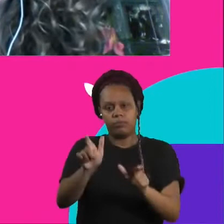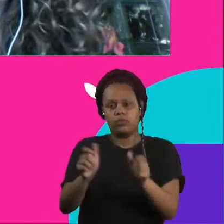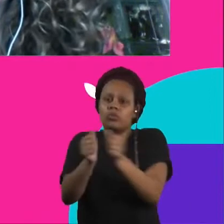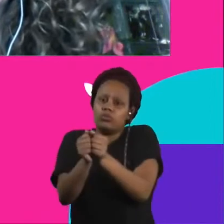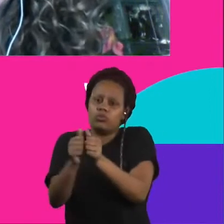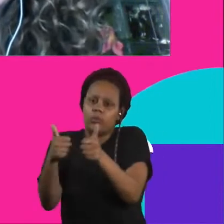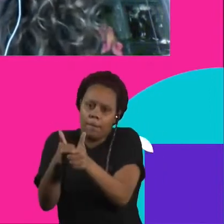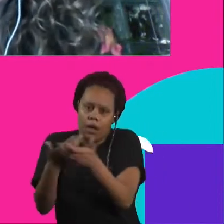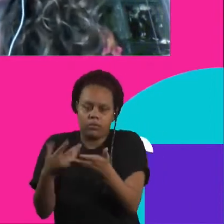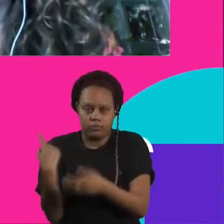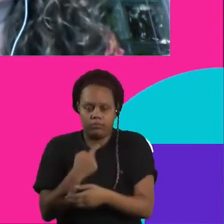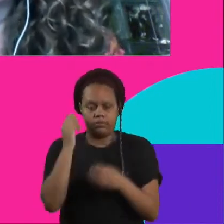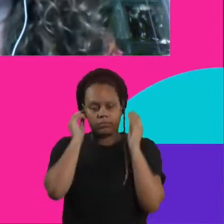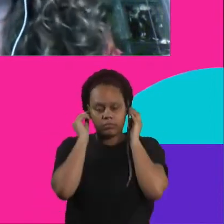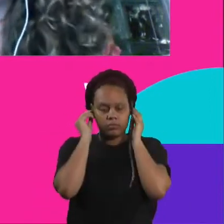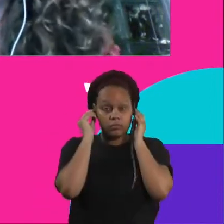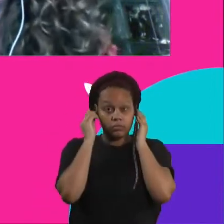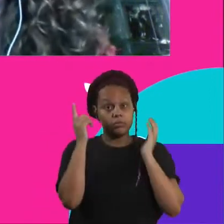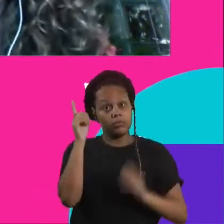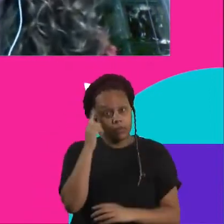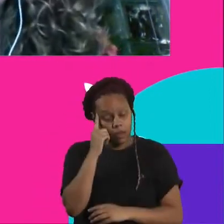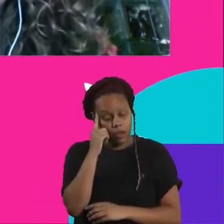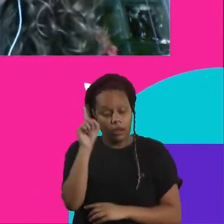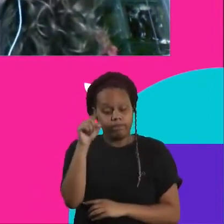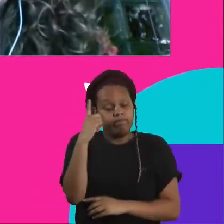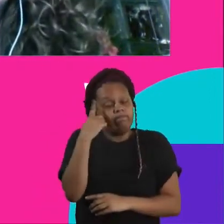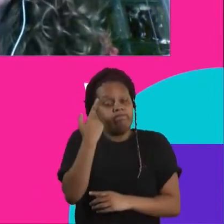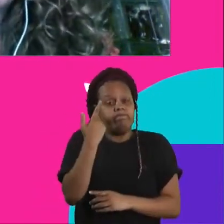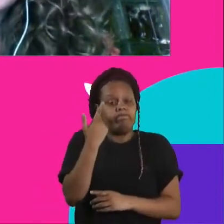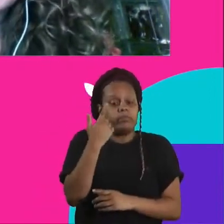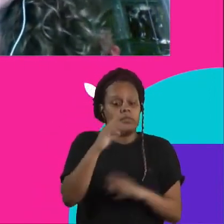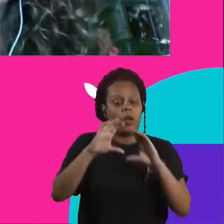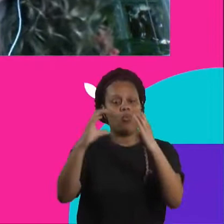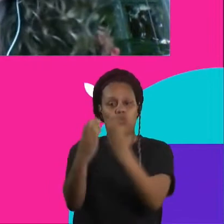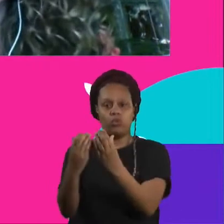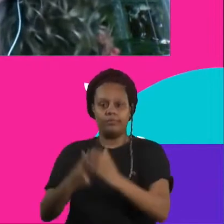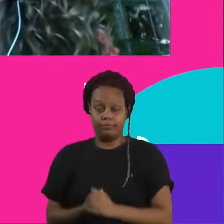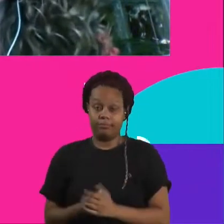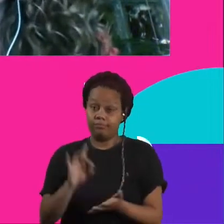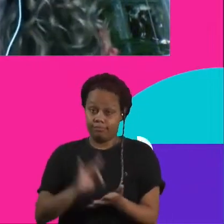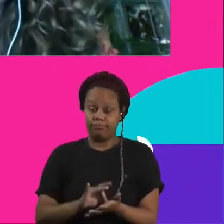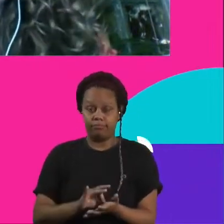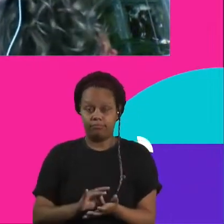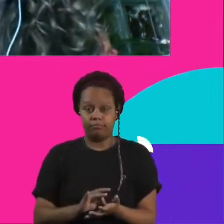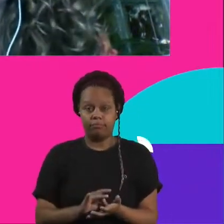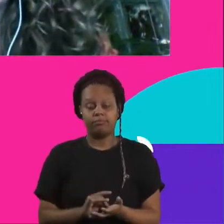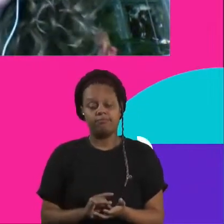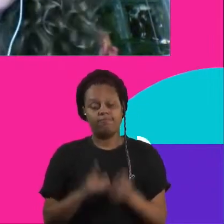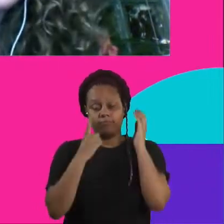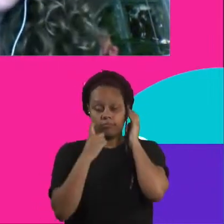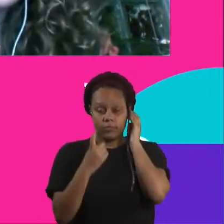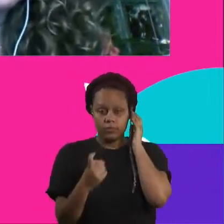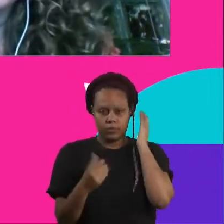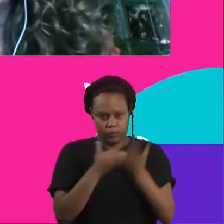Claro, totalmente. É uma questão de pensar no coletivo mesmo, né? Inclusive foi interessante, assim, que até no início do ano,